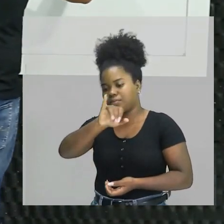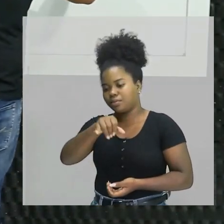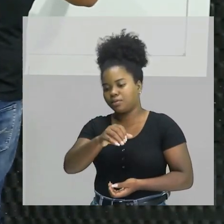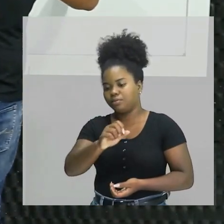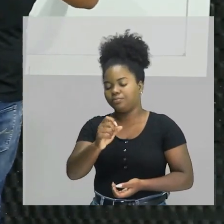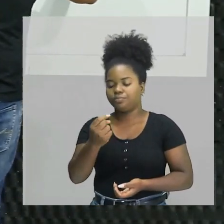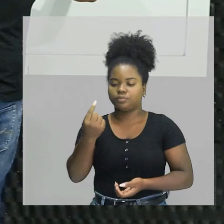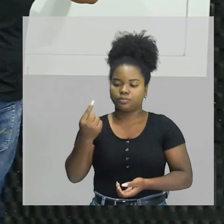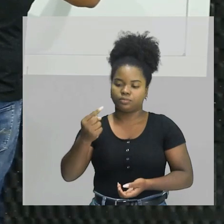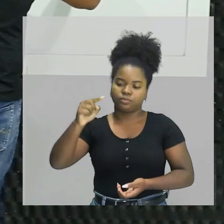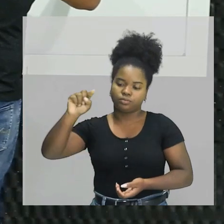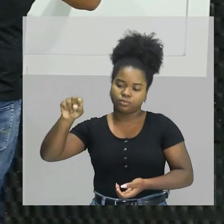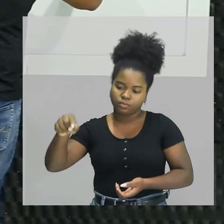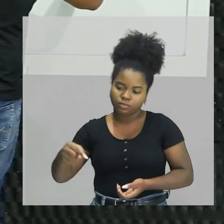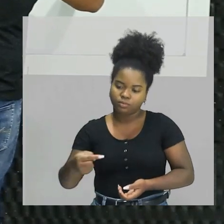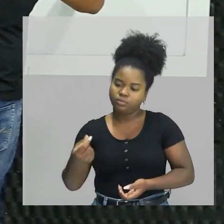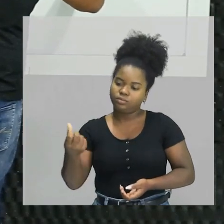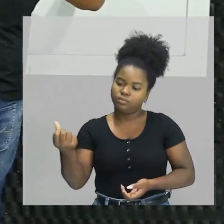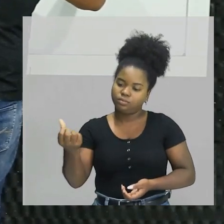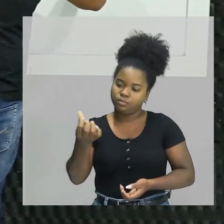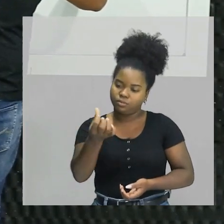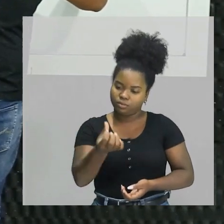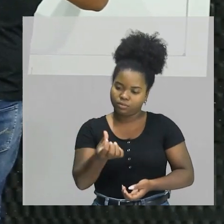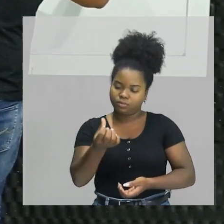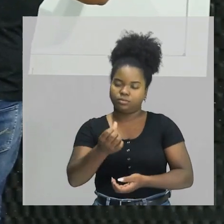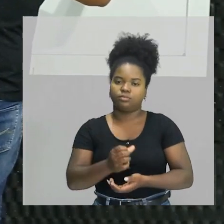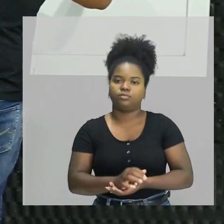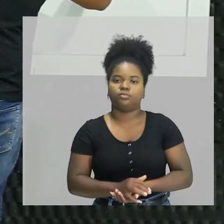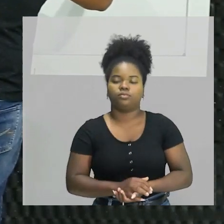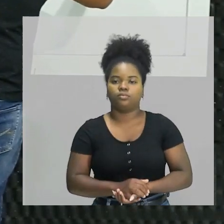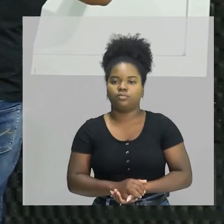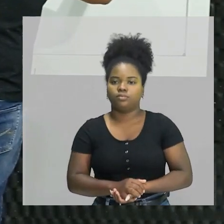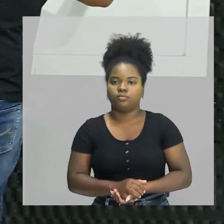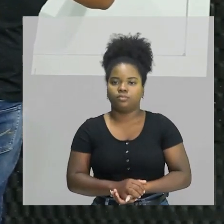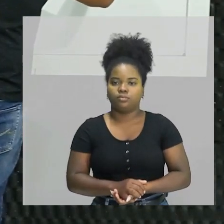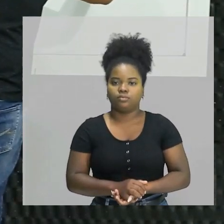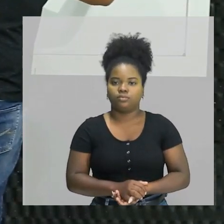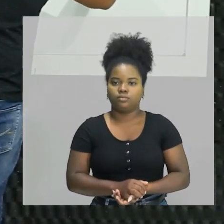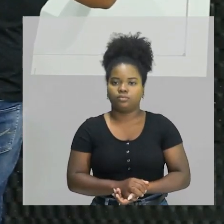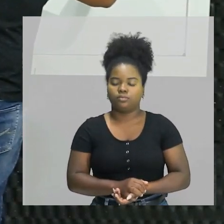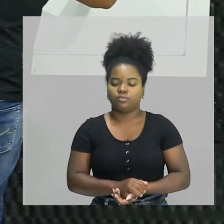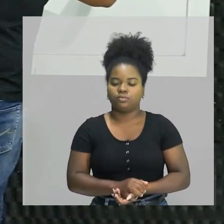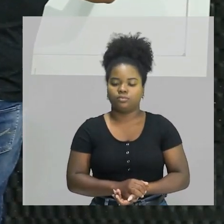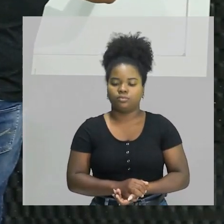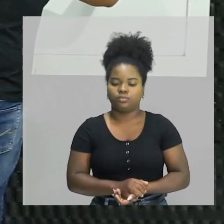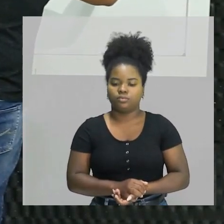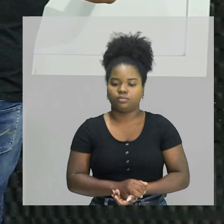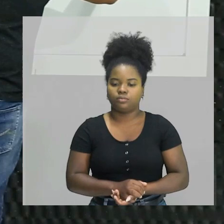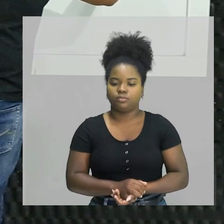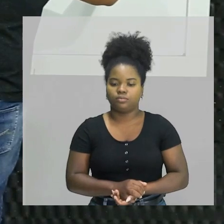João é igual a 1,16 km².